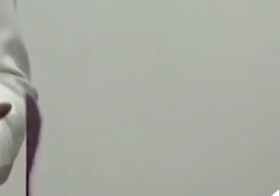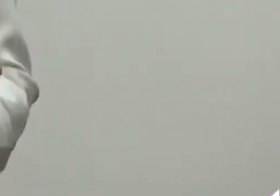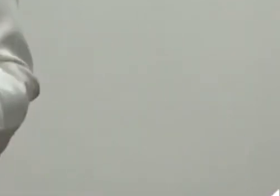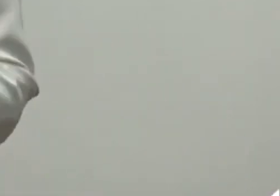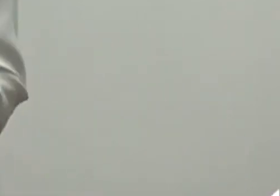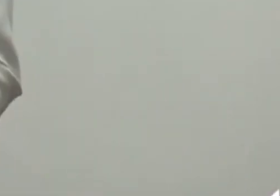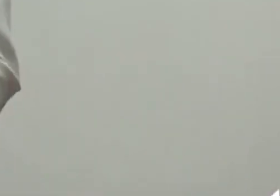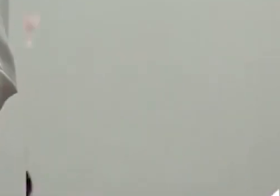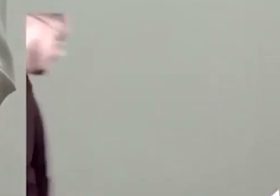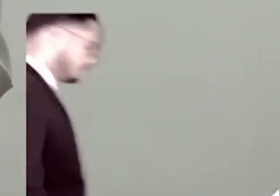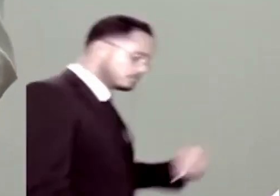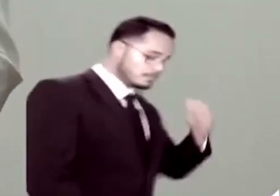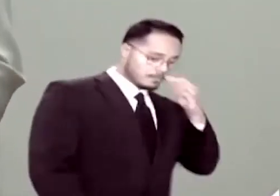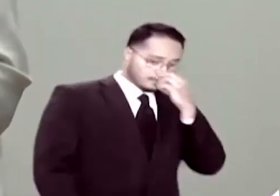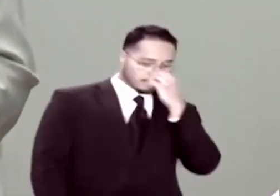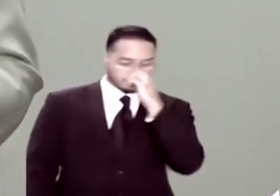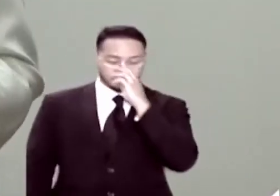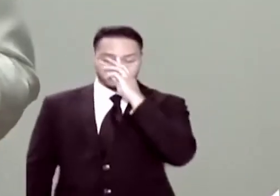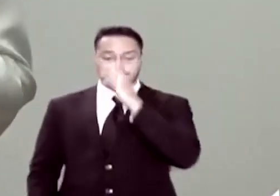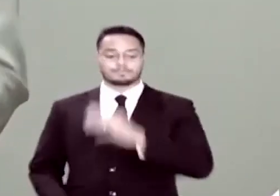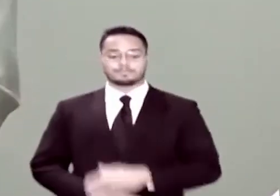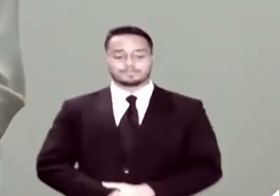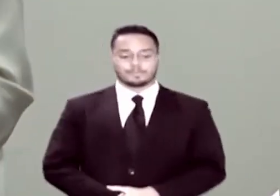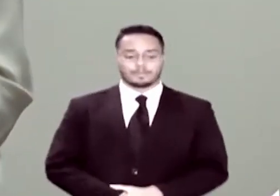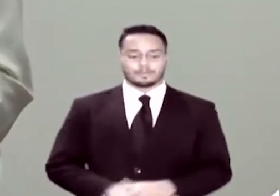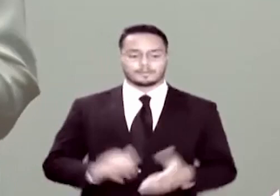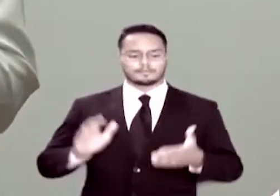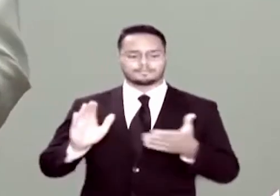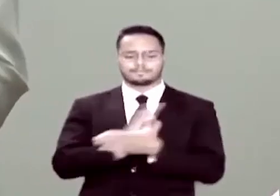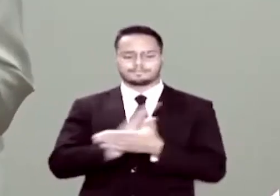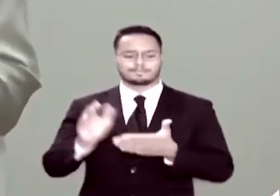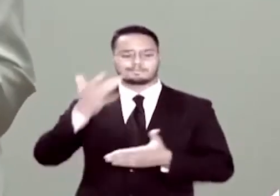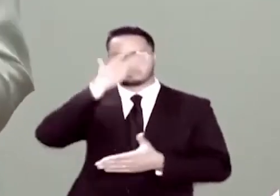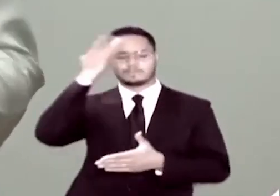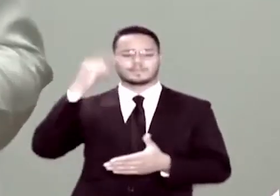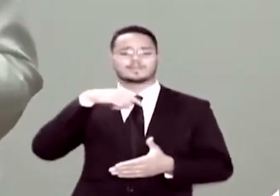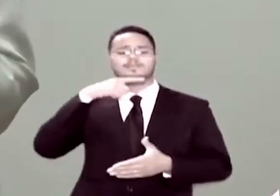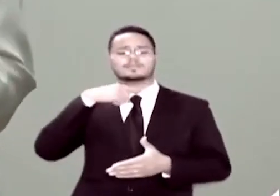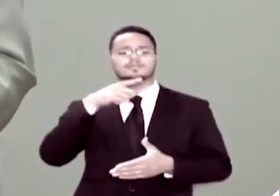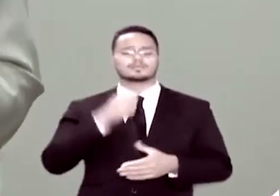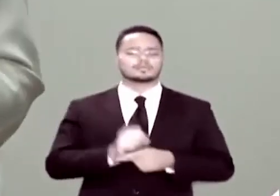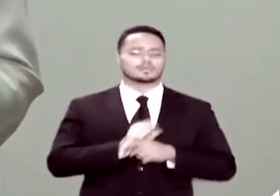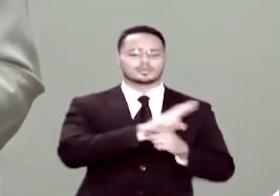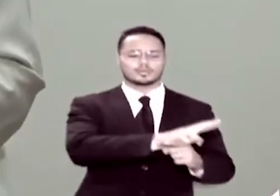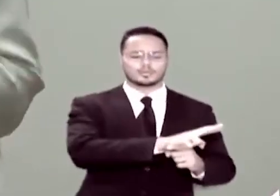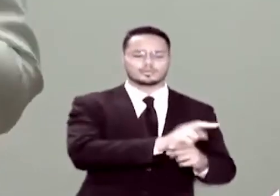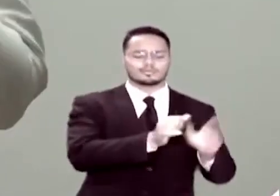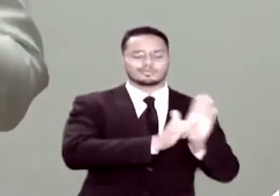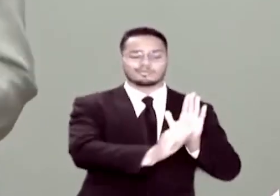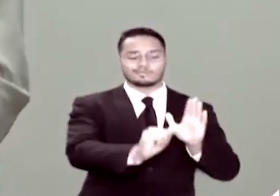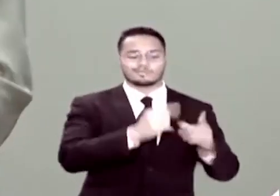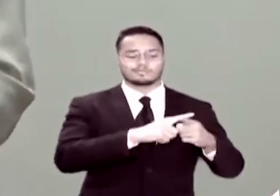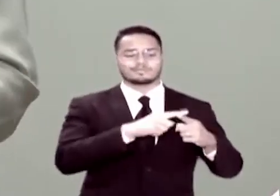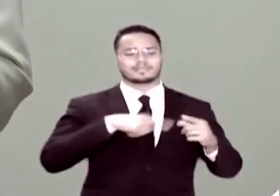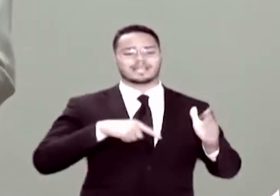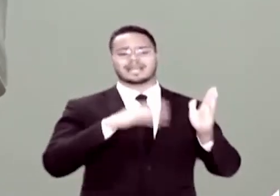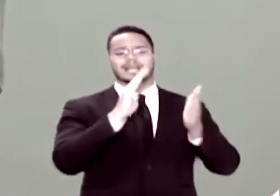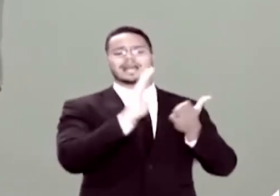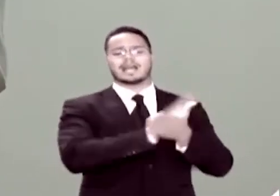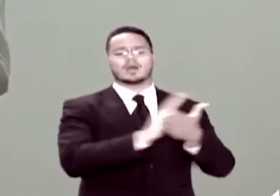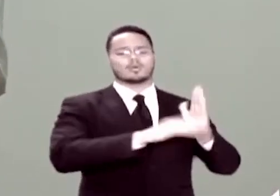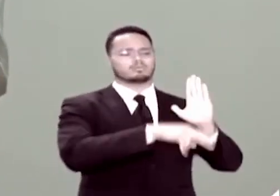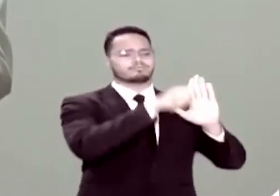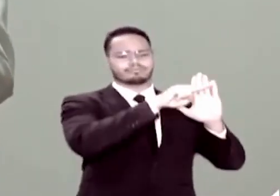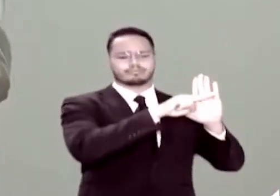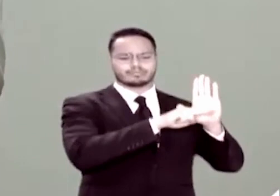pessoas que não conseguem concorrer ou não conseguem vencer o edital por questões técnicas próprias mas a gente não pode fazer com que as